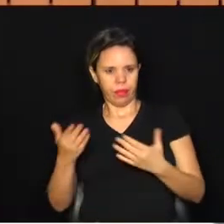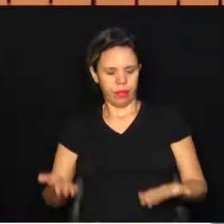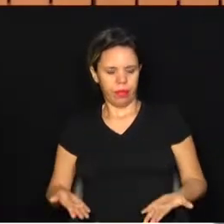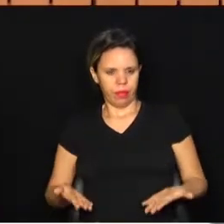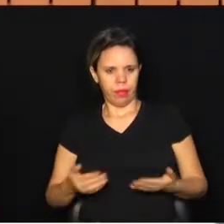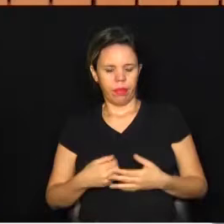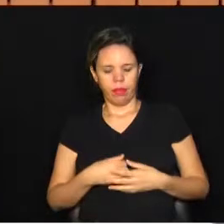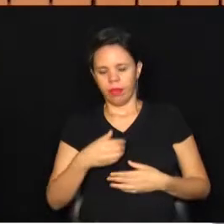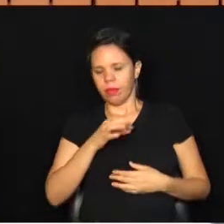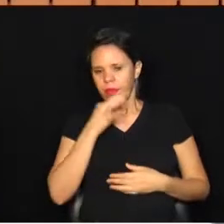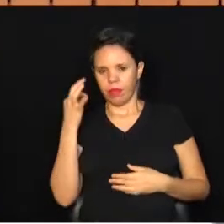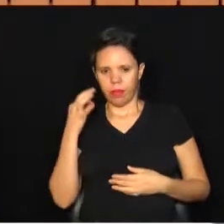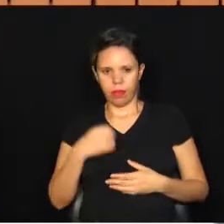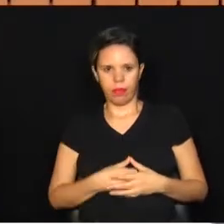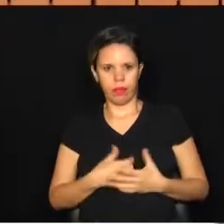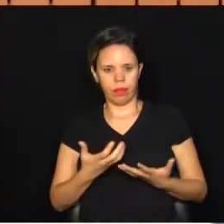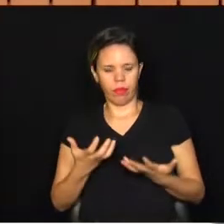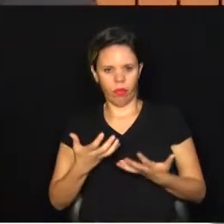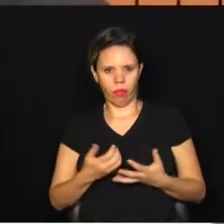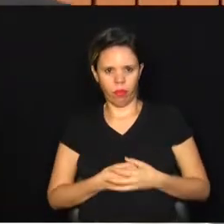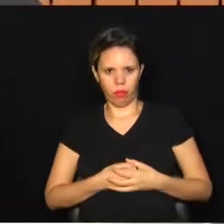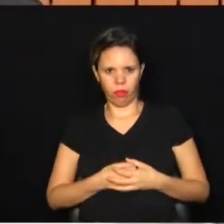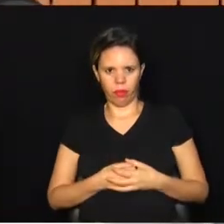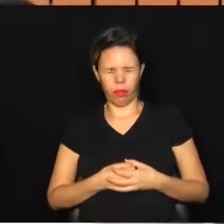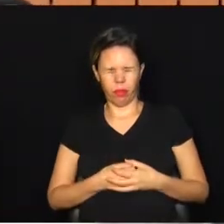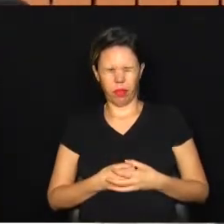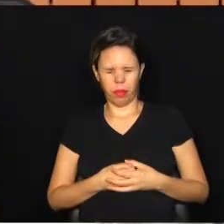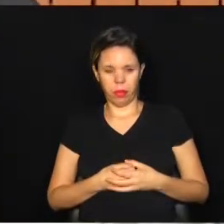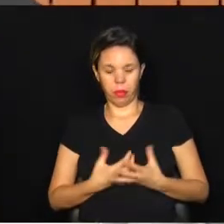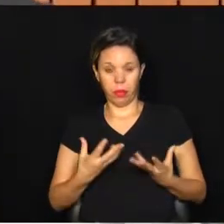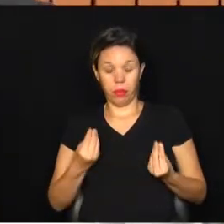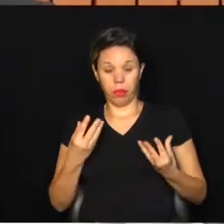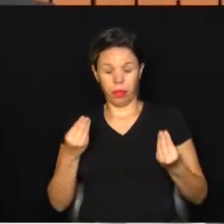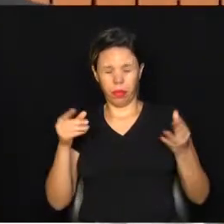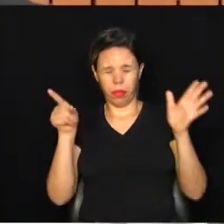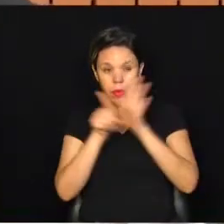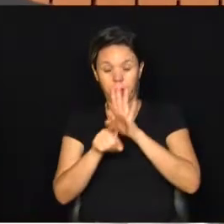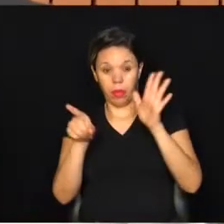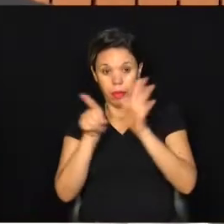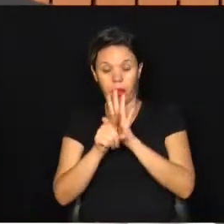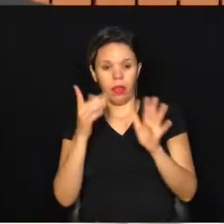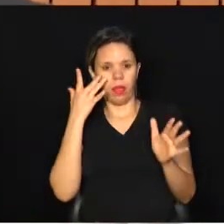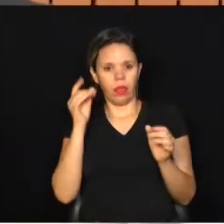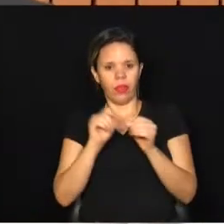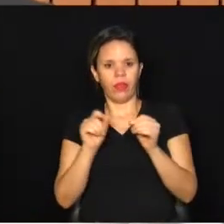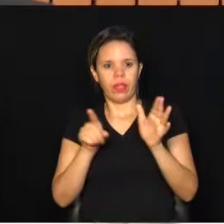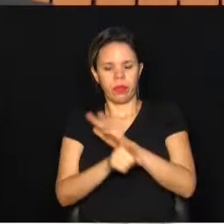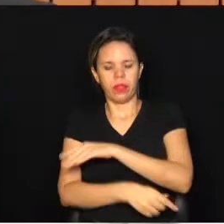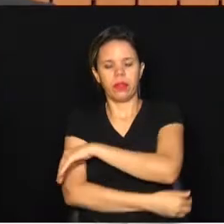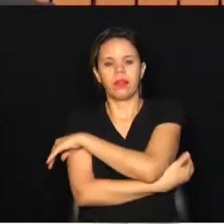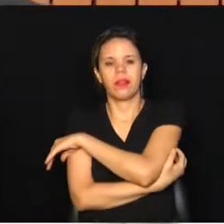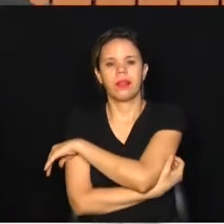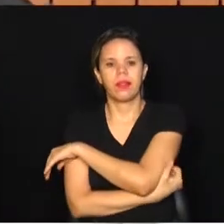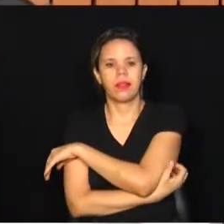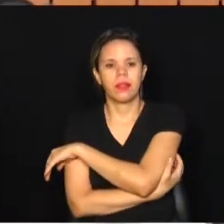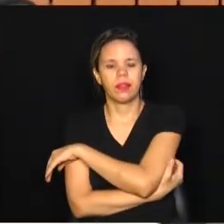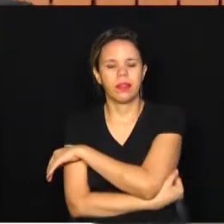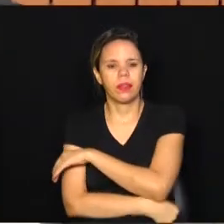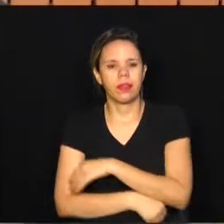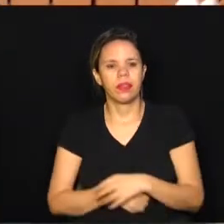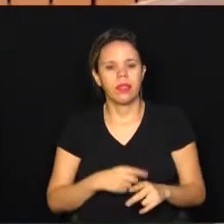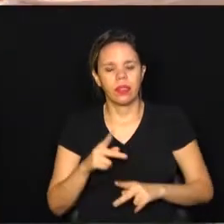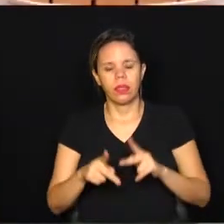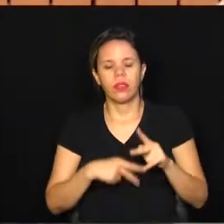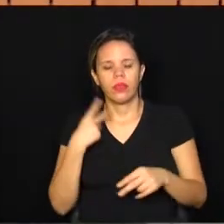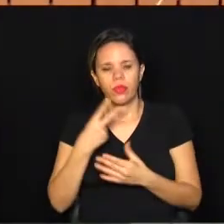debate. Muito bom. Eu queria... tem várias perguntas aqui. Acho que eu vou fazer as perguntas, Débora, Paulo, os